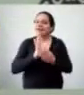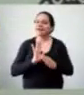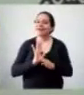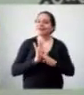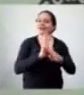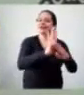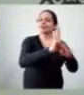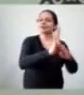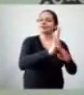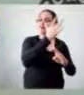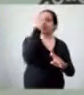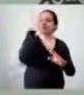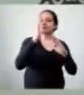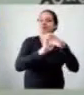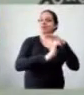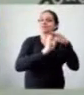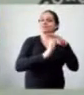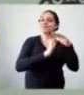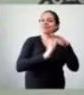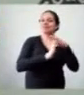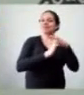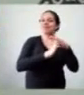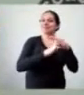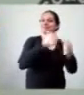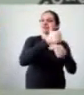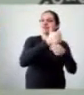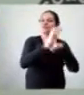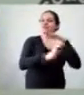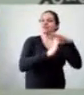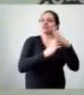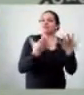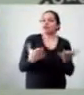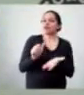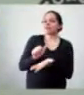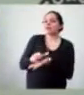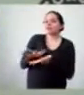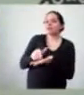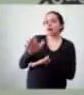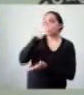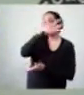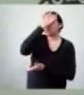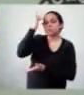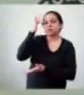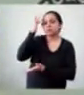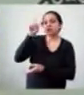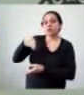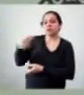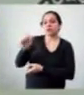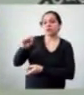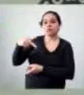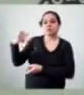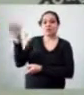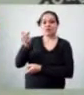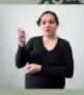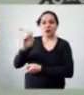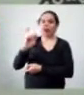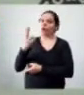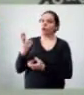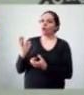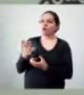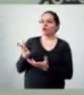que queira despedir o empregado após a sua aposentadoria ou manter o contrato após